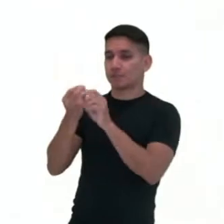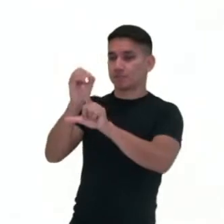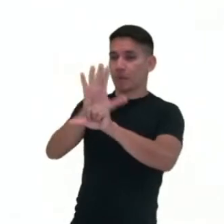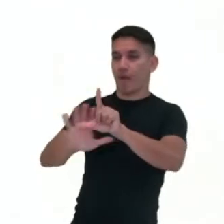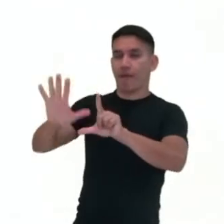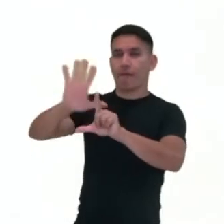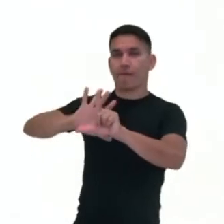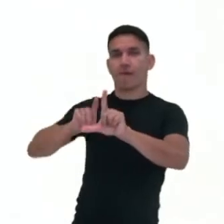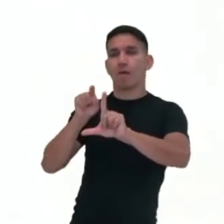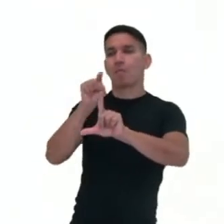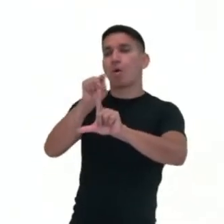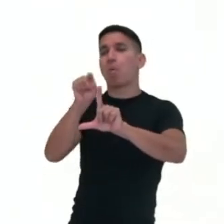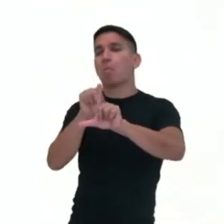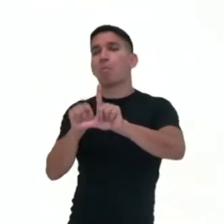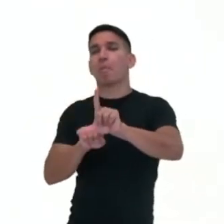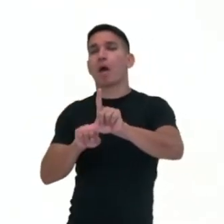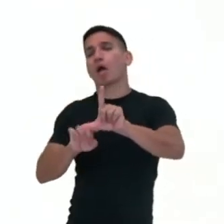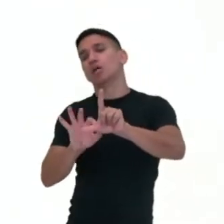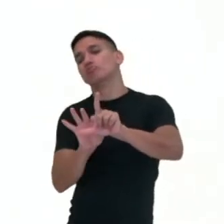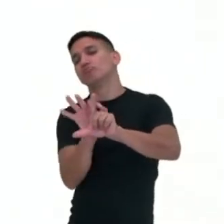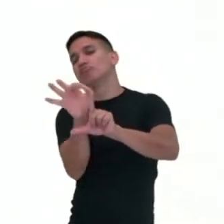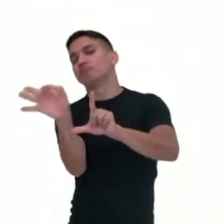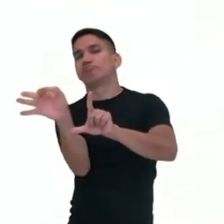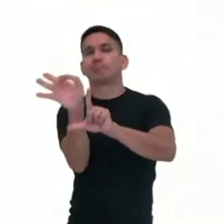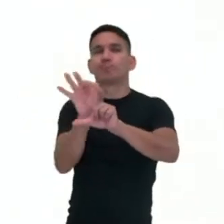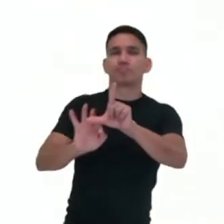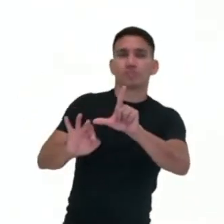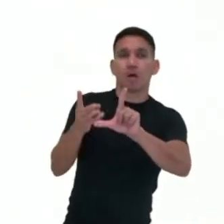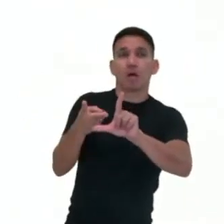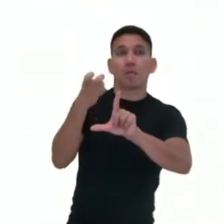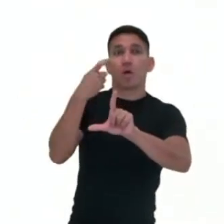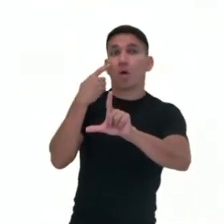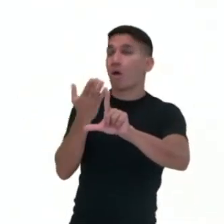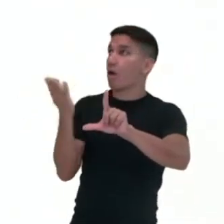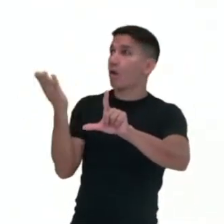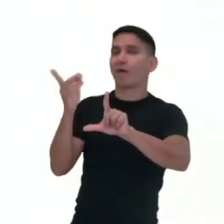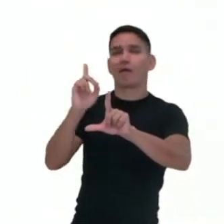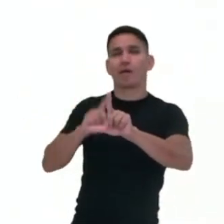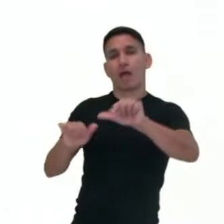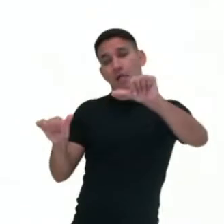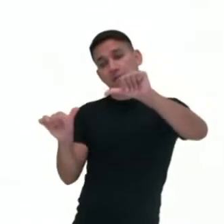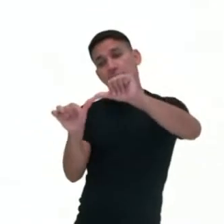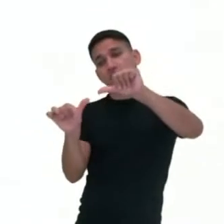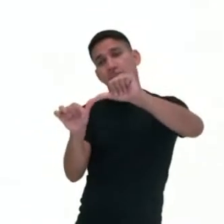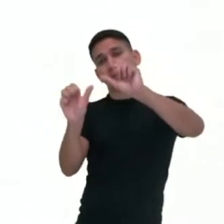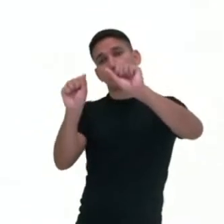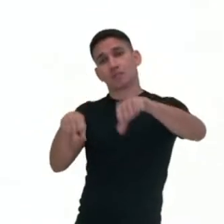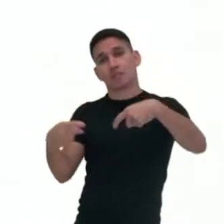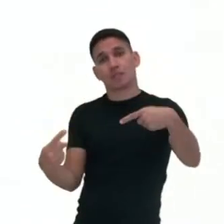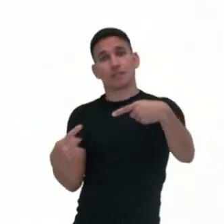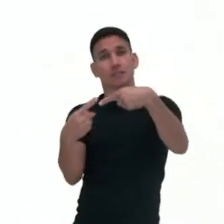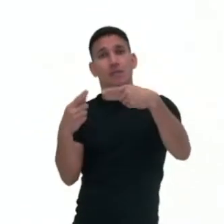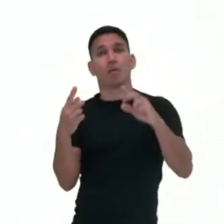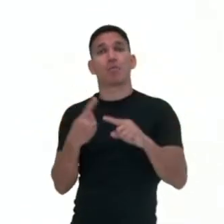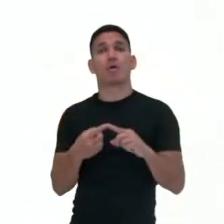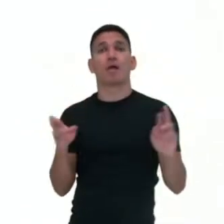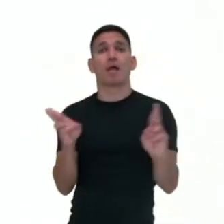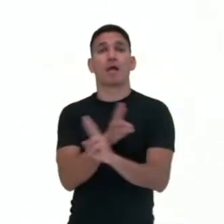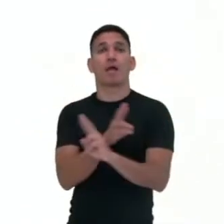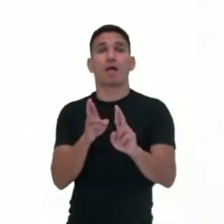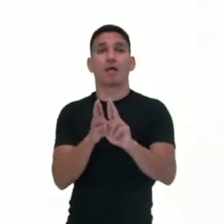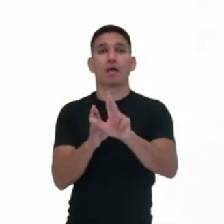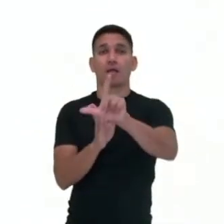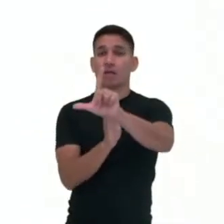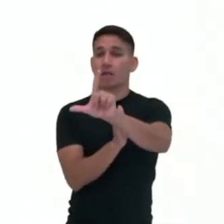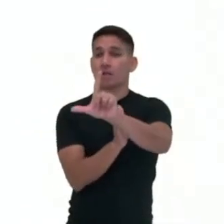gráfico, né? E conseguimos perceber que elas são simétricas em relação à nossa